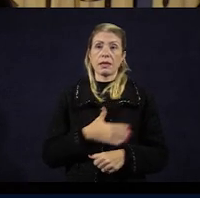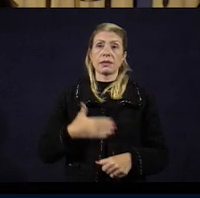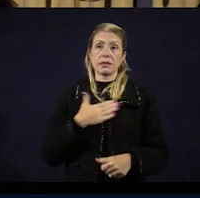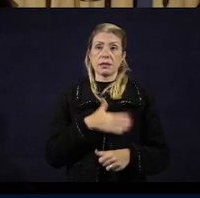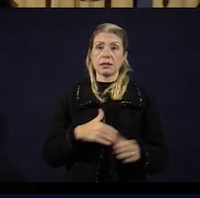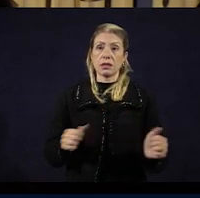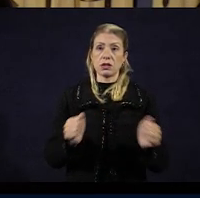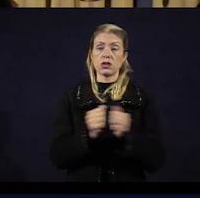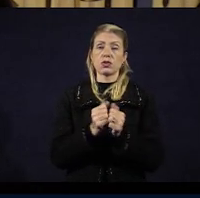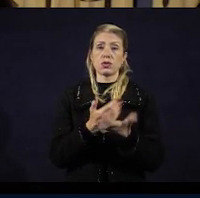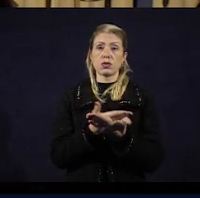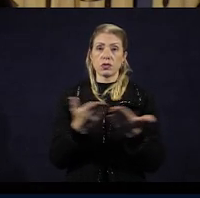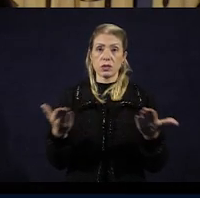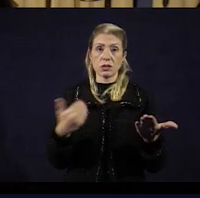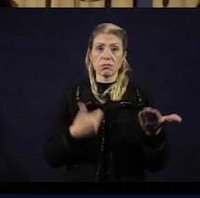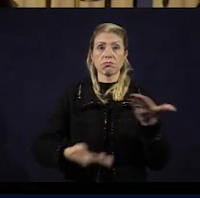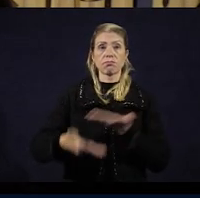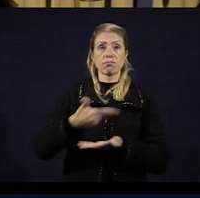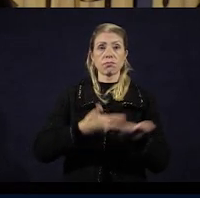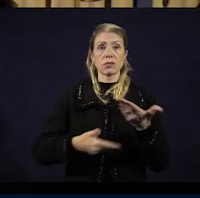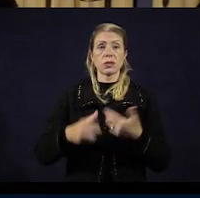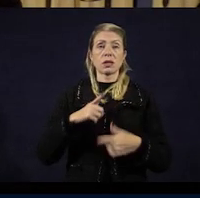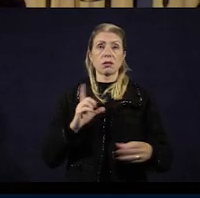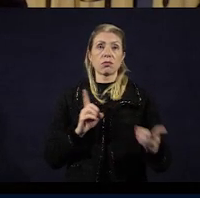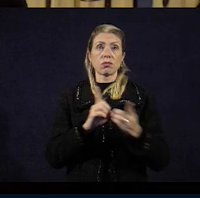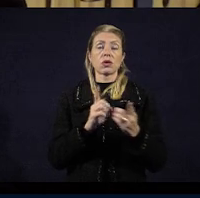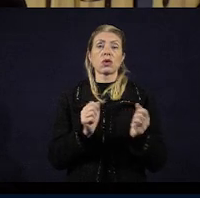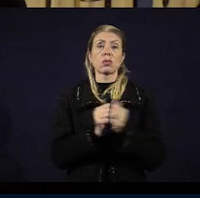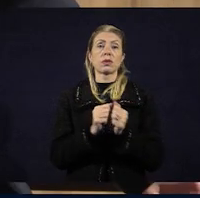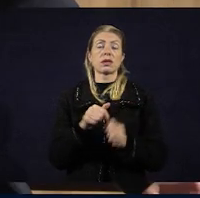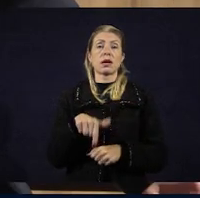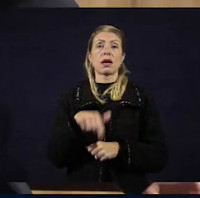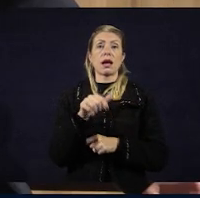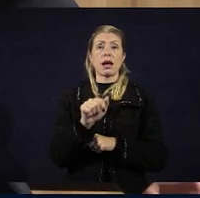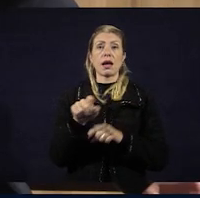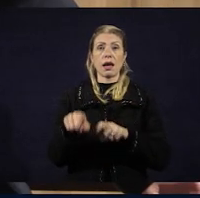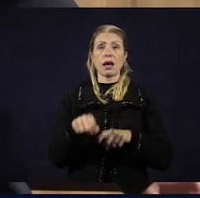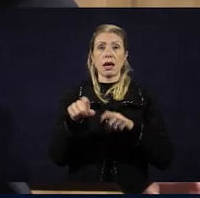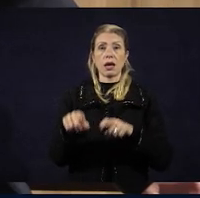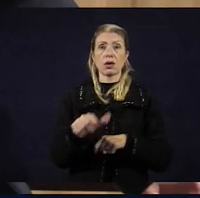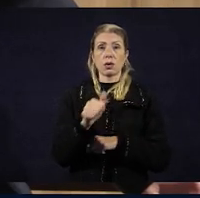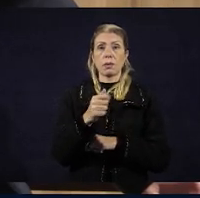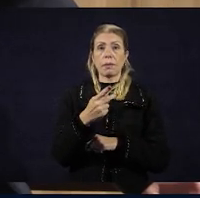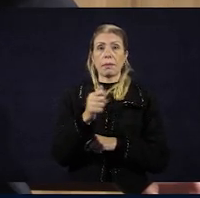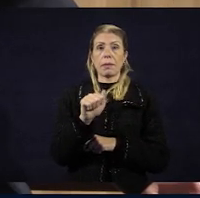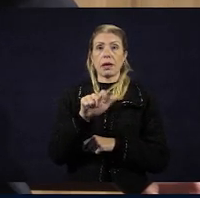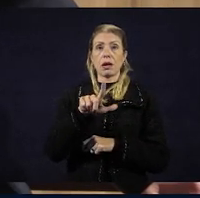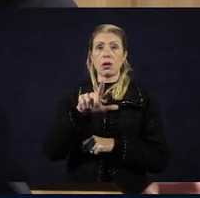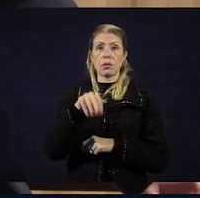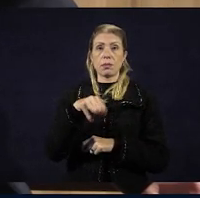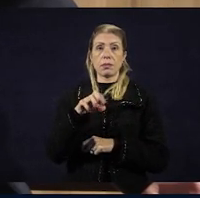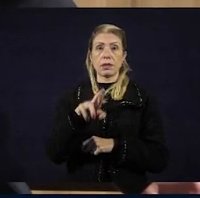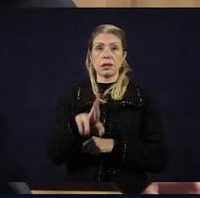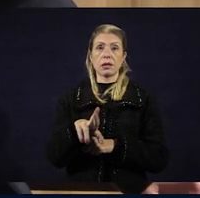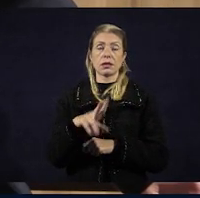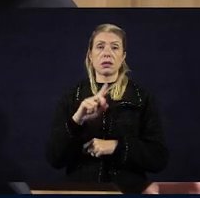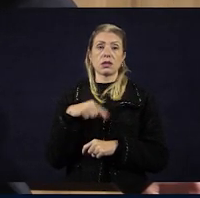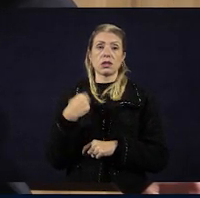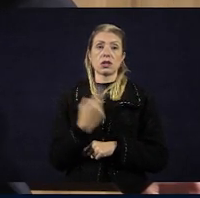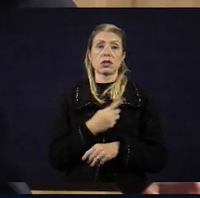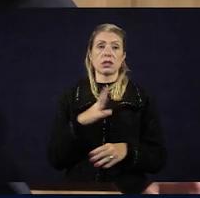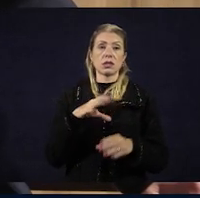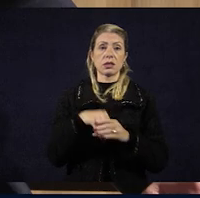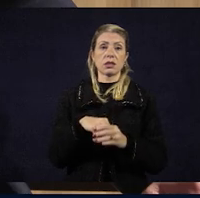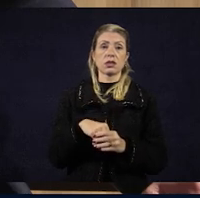ah compartilhando um pouquinho da da companhia agrupar é um newcammer aí perto do que a gente tem na